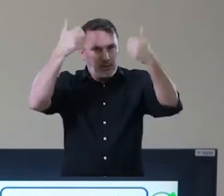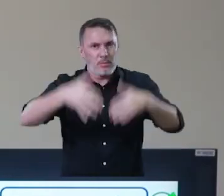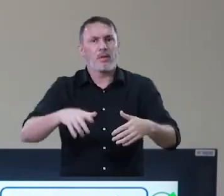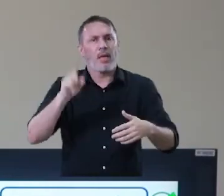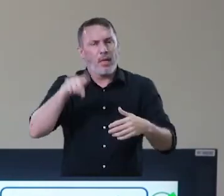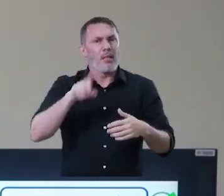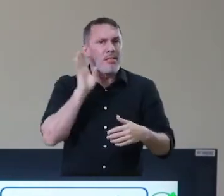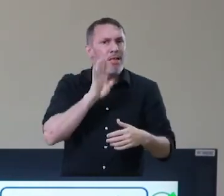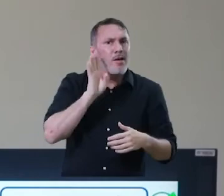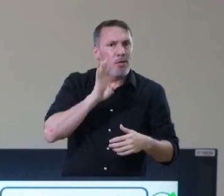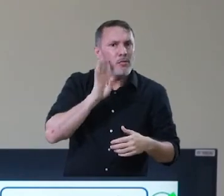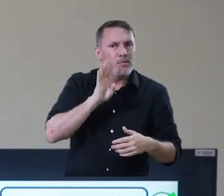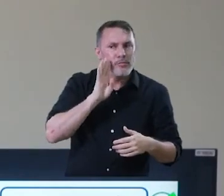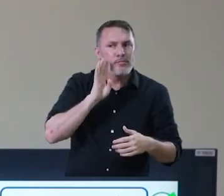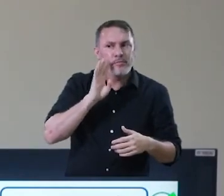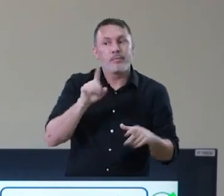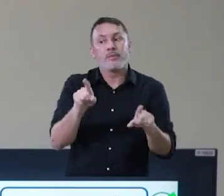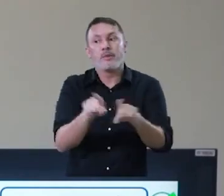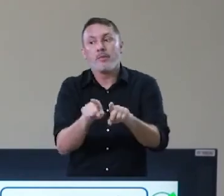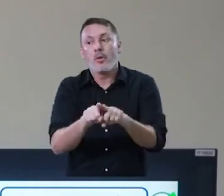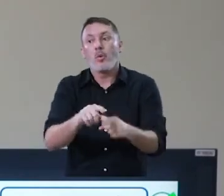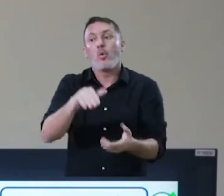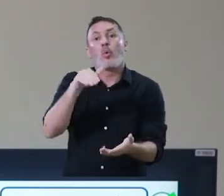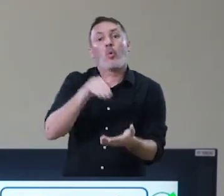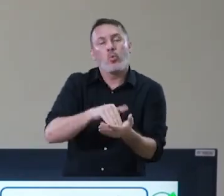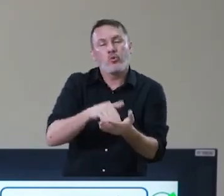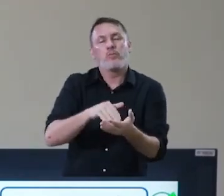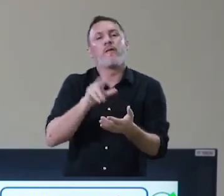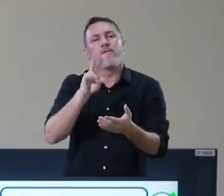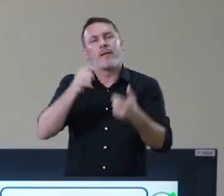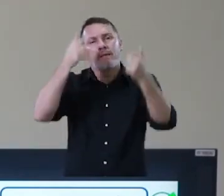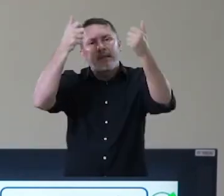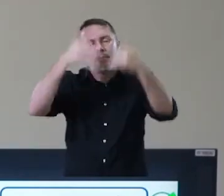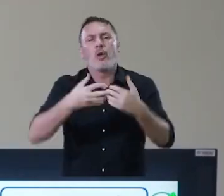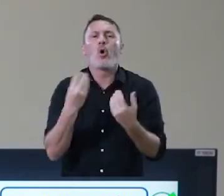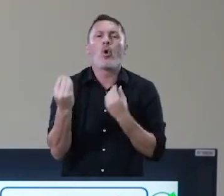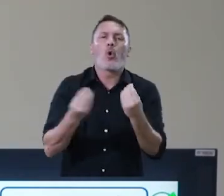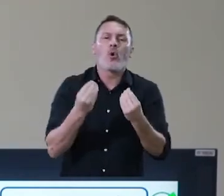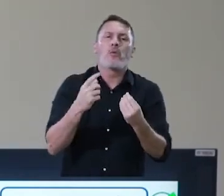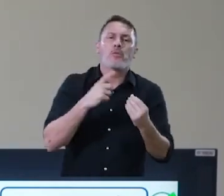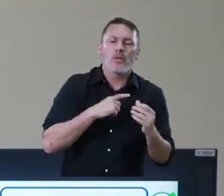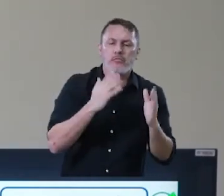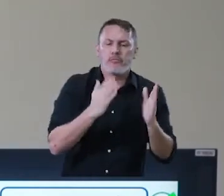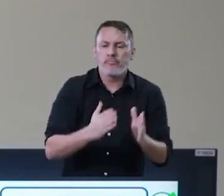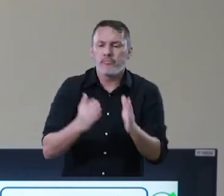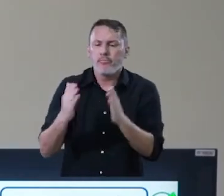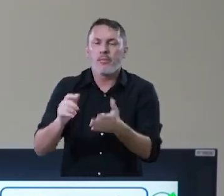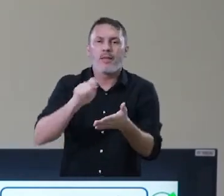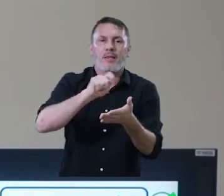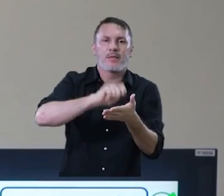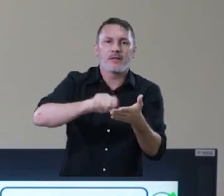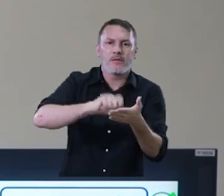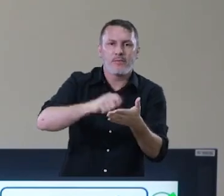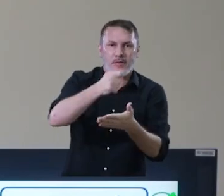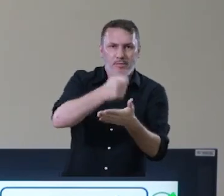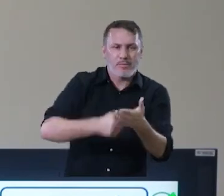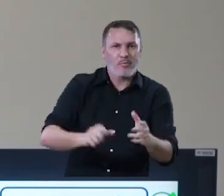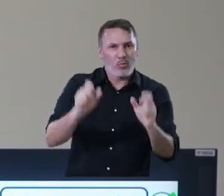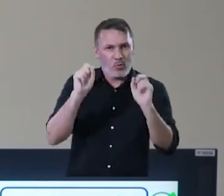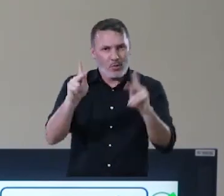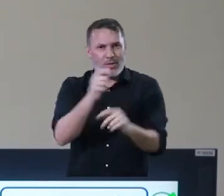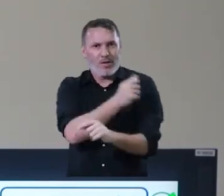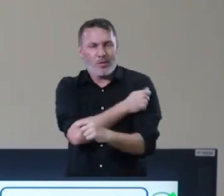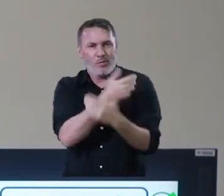próxima aula. Perceba como que a aula está legal. E, por último, nós vamos falar sobre a escrita. O processo de escrever a redação. Perfeito, meu